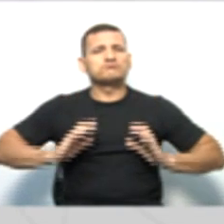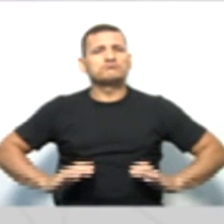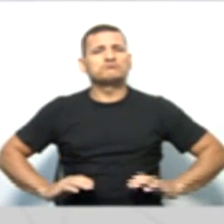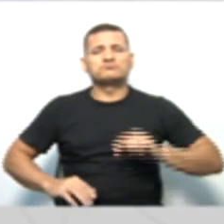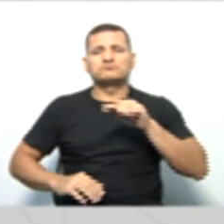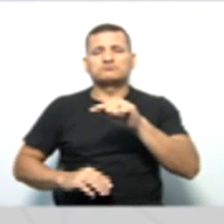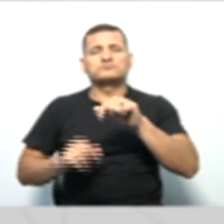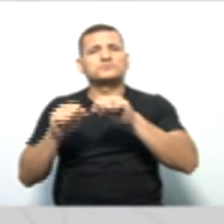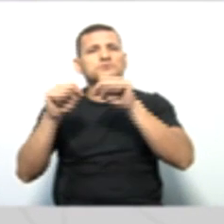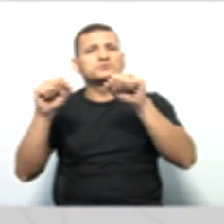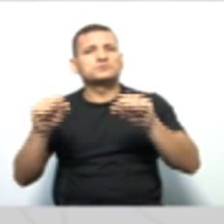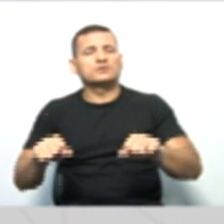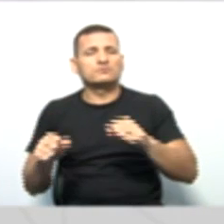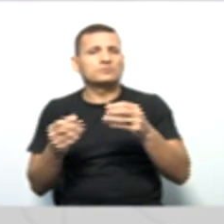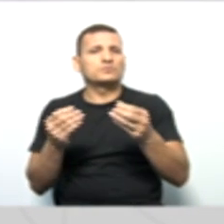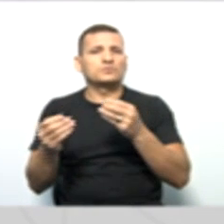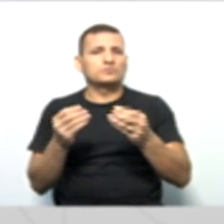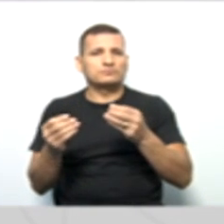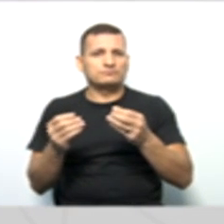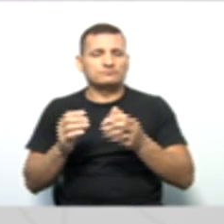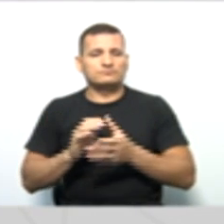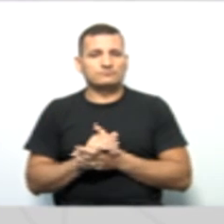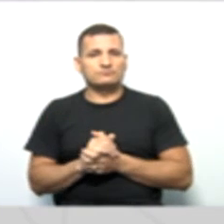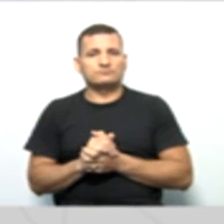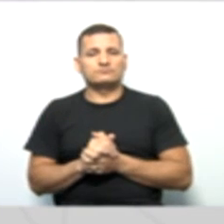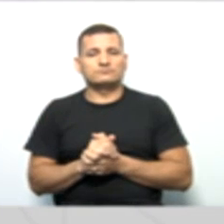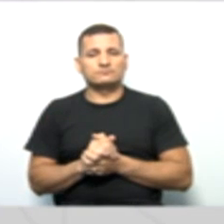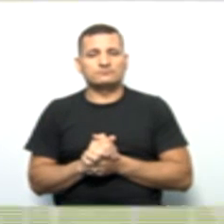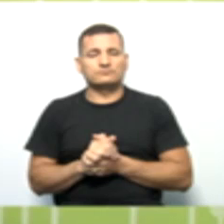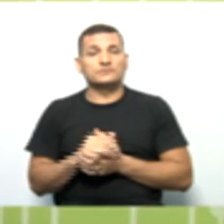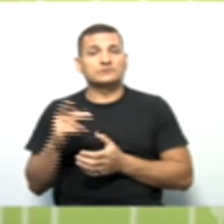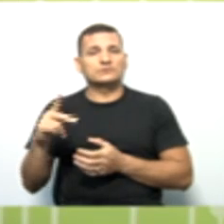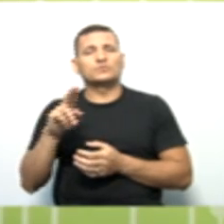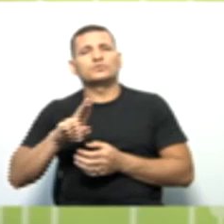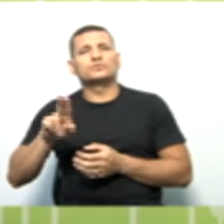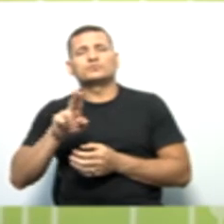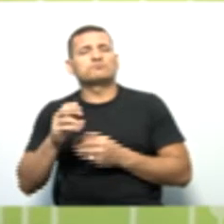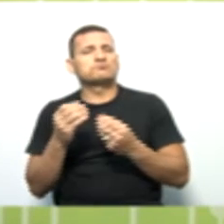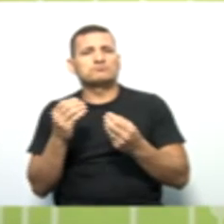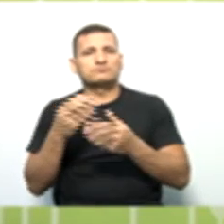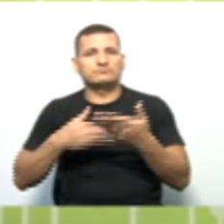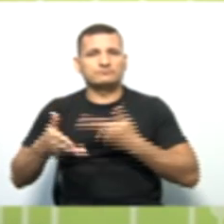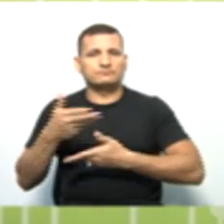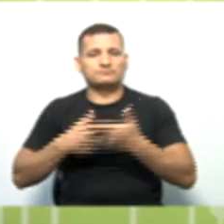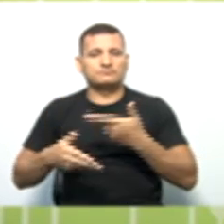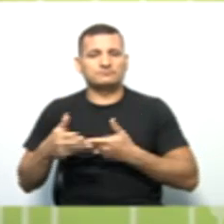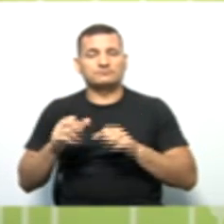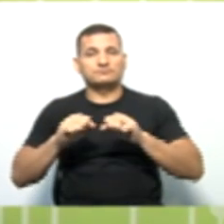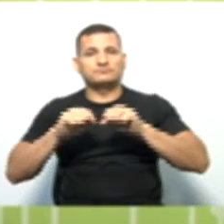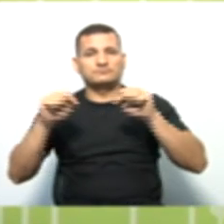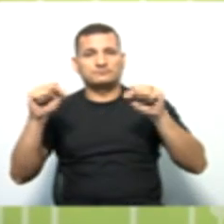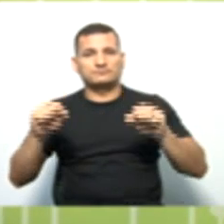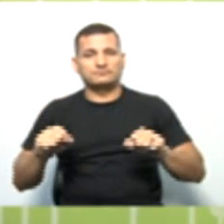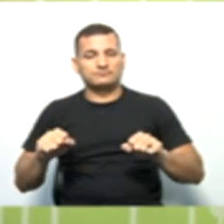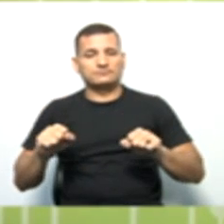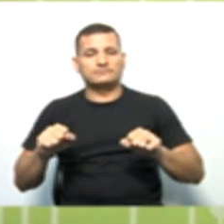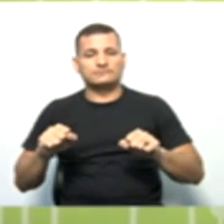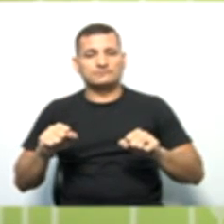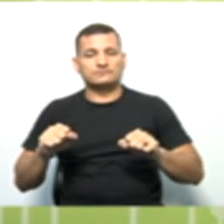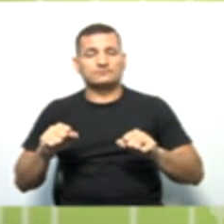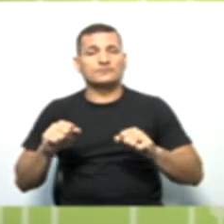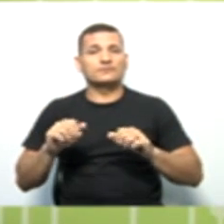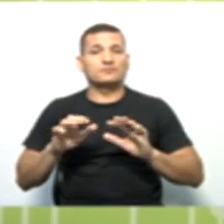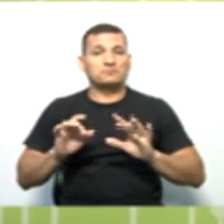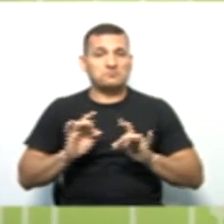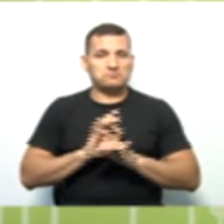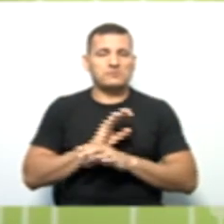é o relacionamento que ele vai ter dentro das outras funcionalidades desse meu sistema, né, para poder entregar